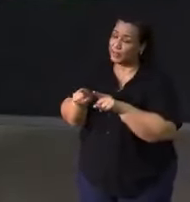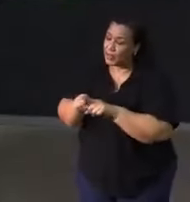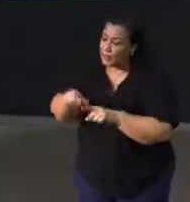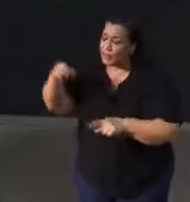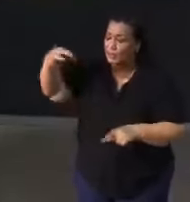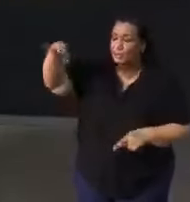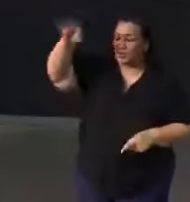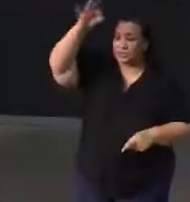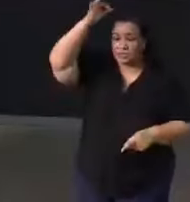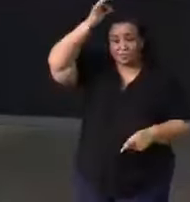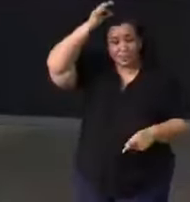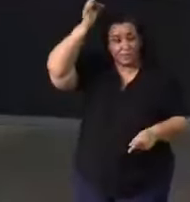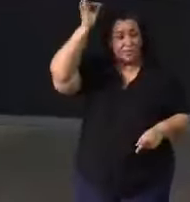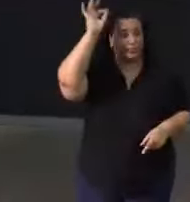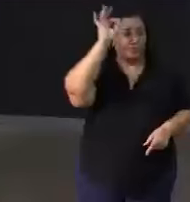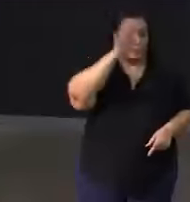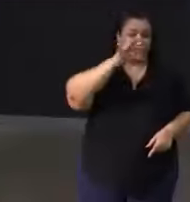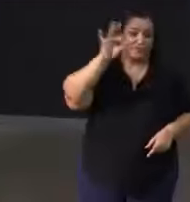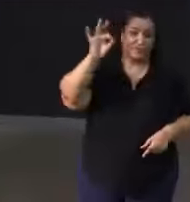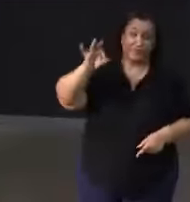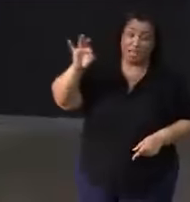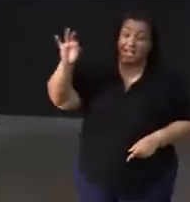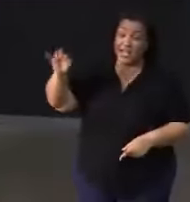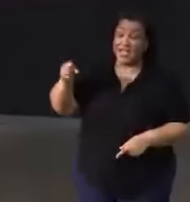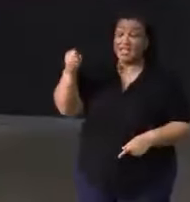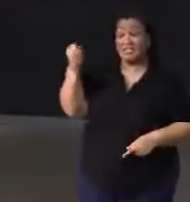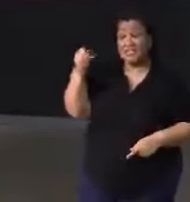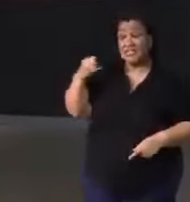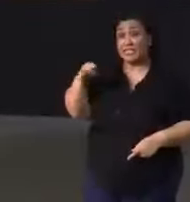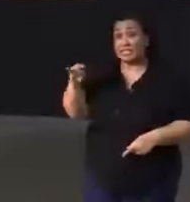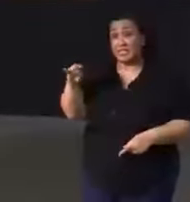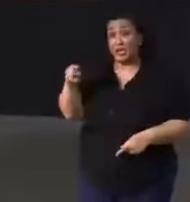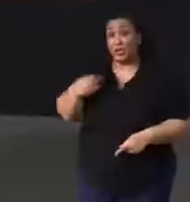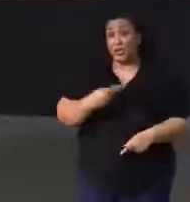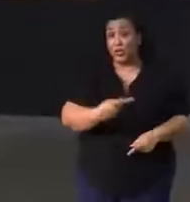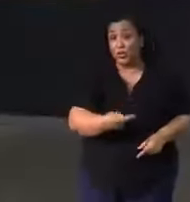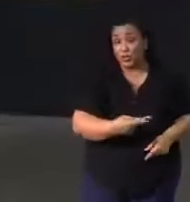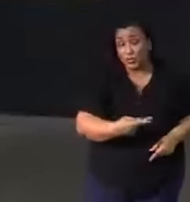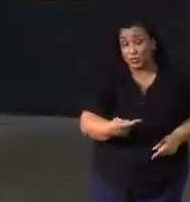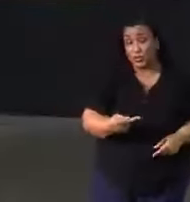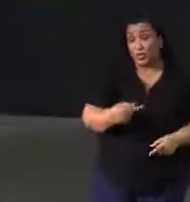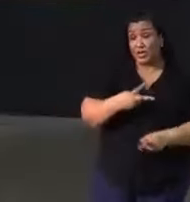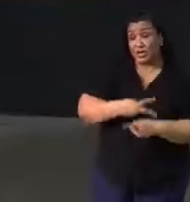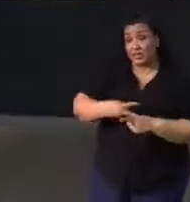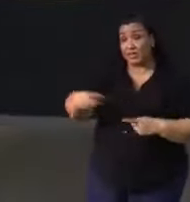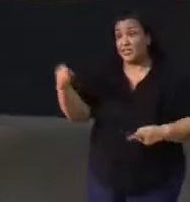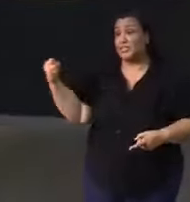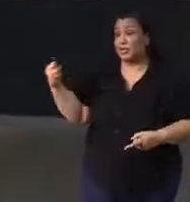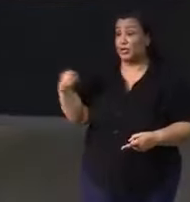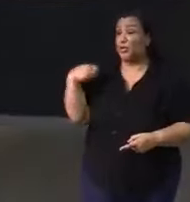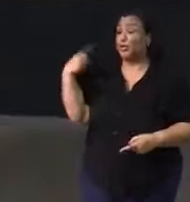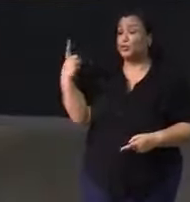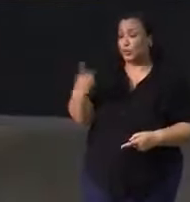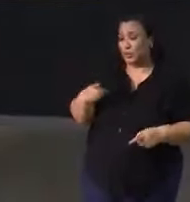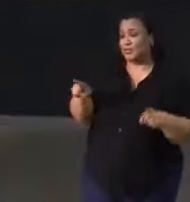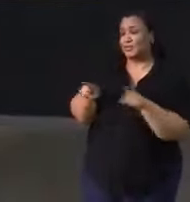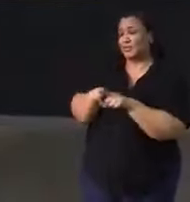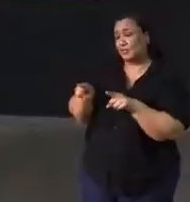sobre nós. Se eles venceram, você também vai